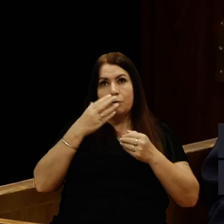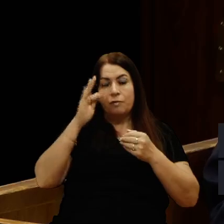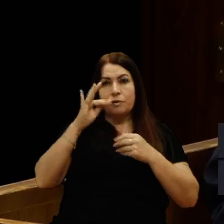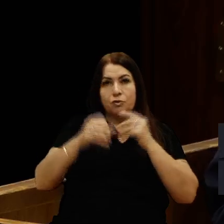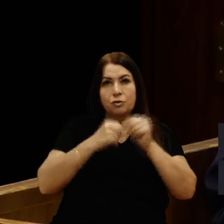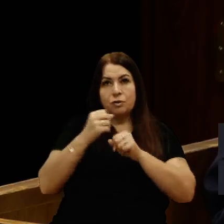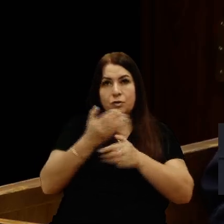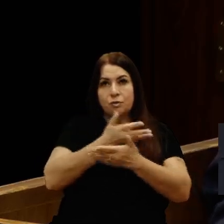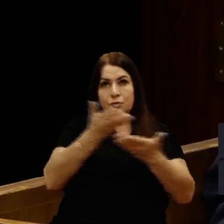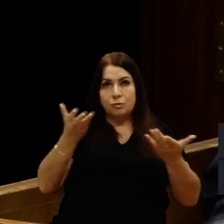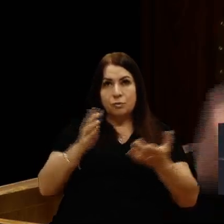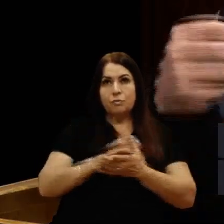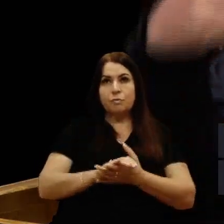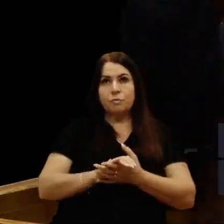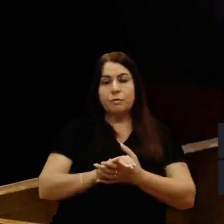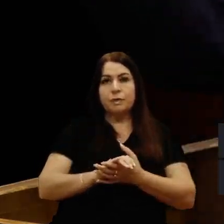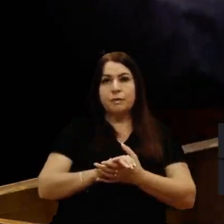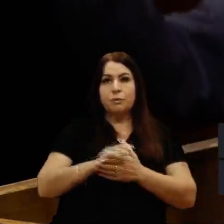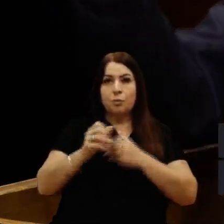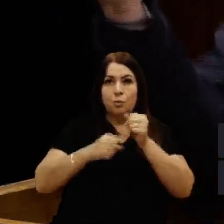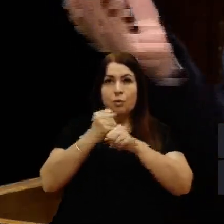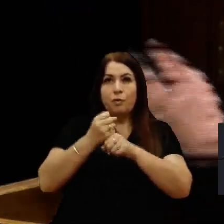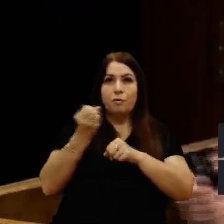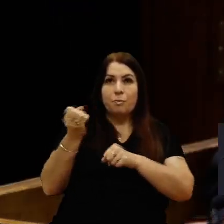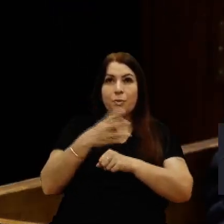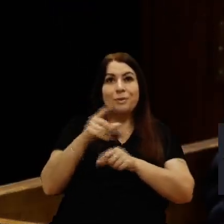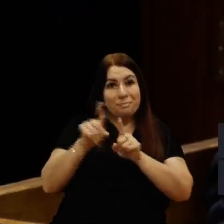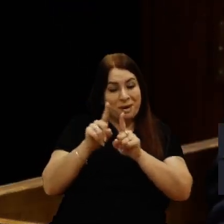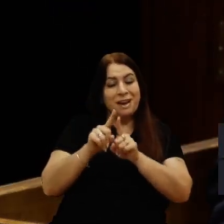de ano a todos aí, e um próspero ano novo já